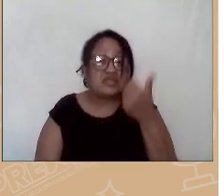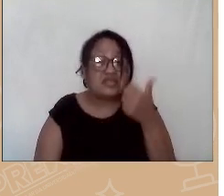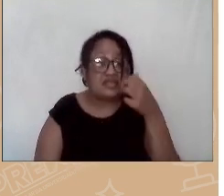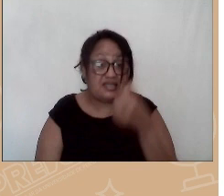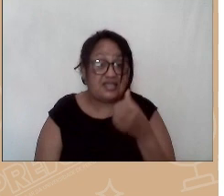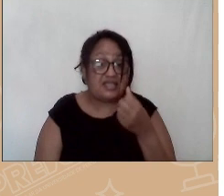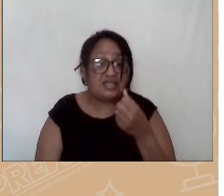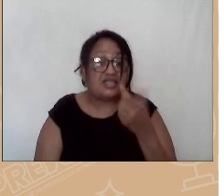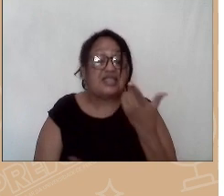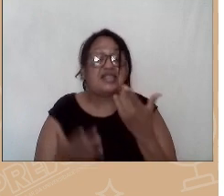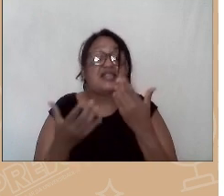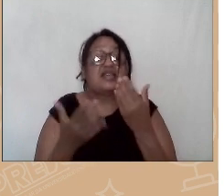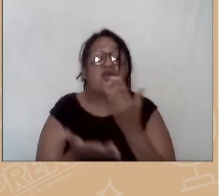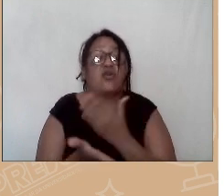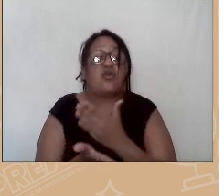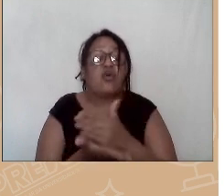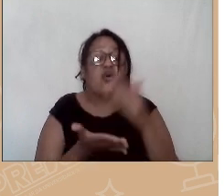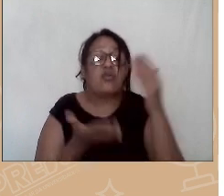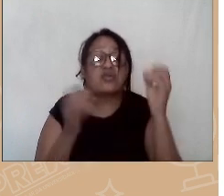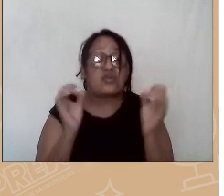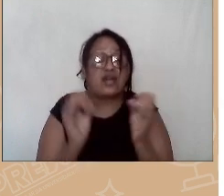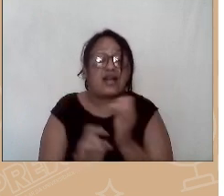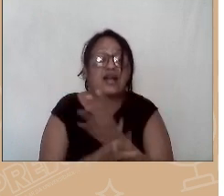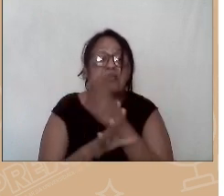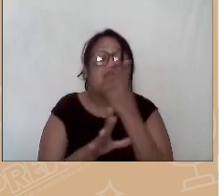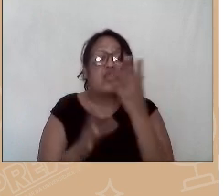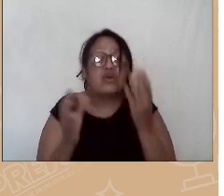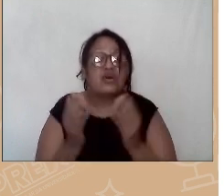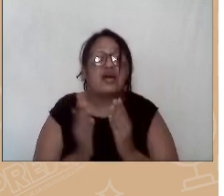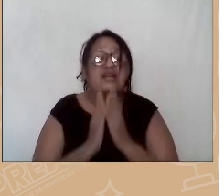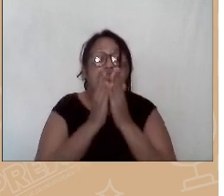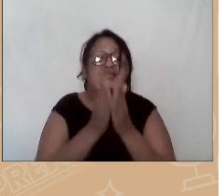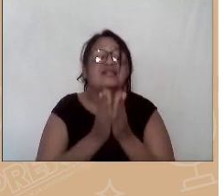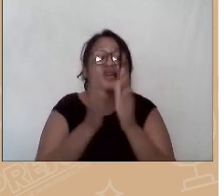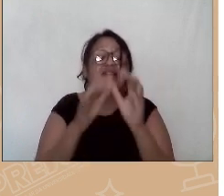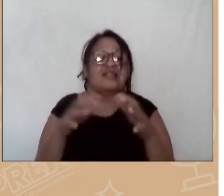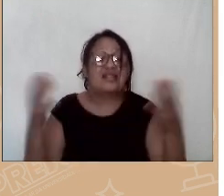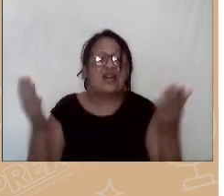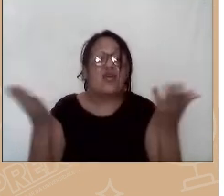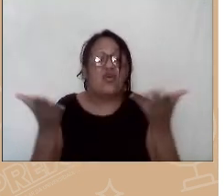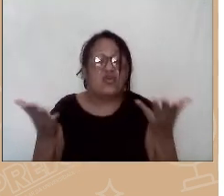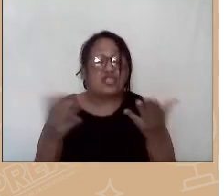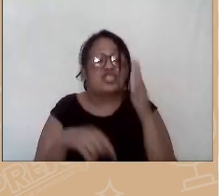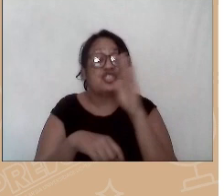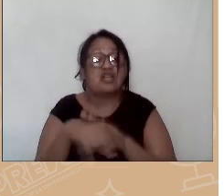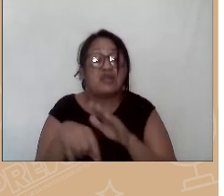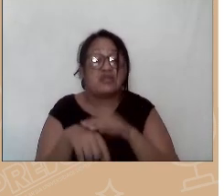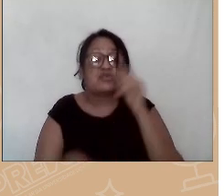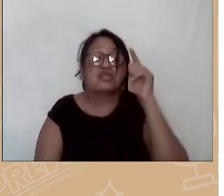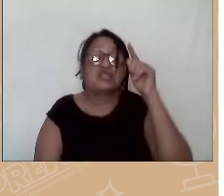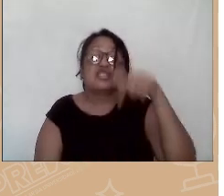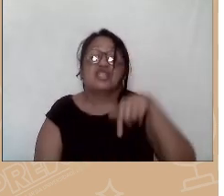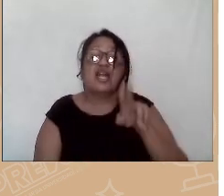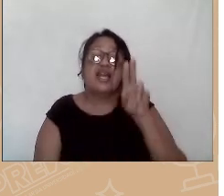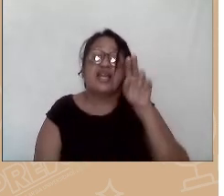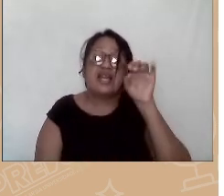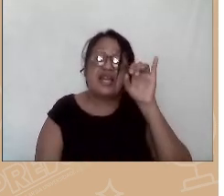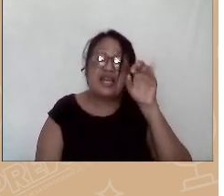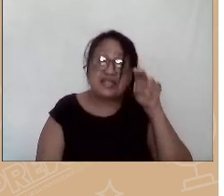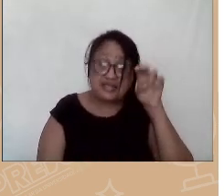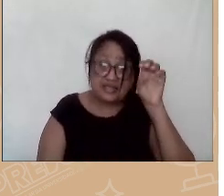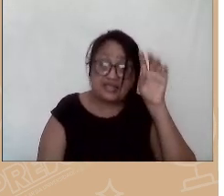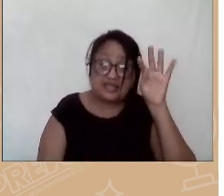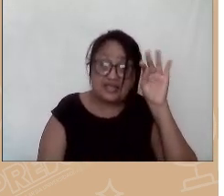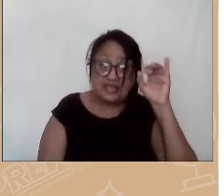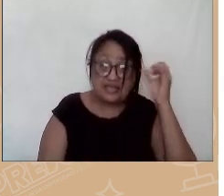navegações fato que acabou desencadeando o chamamos hoje de quinhentismo mas vamos ainda